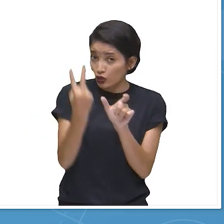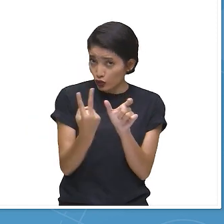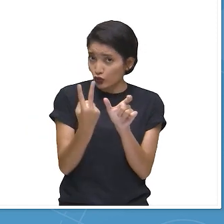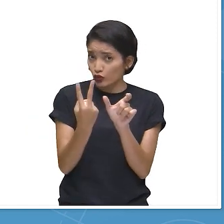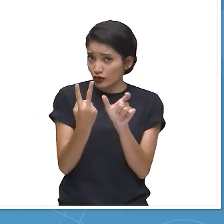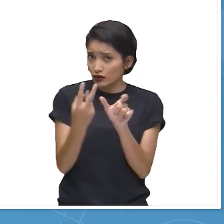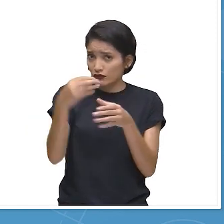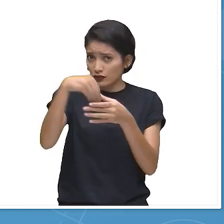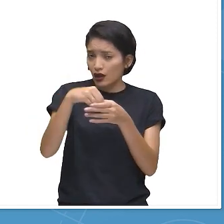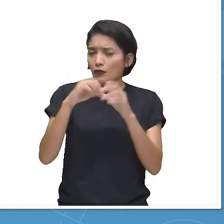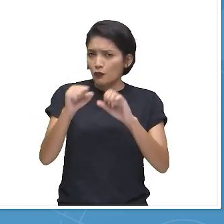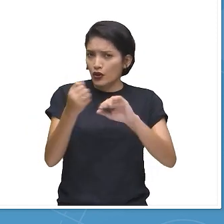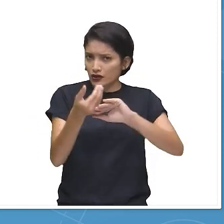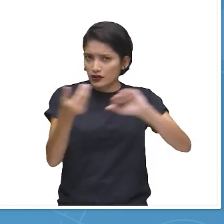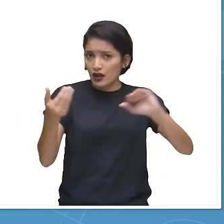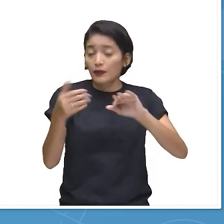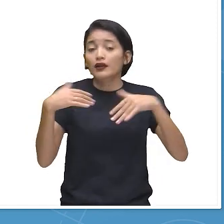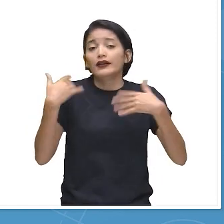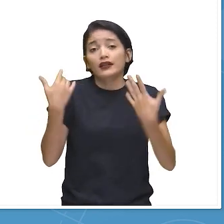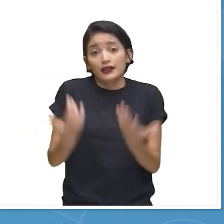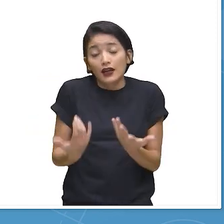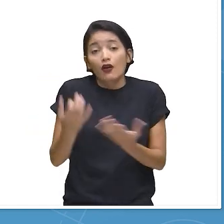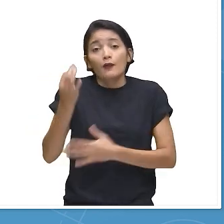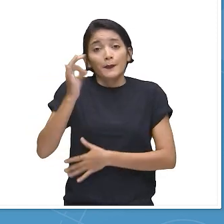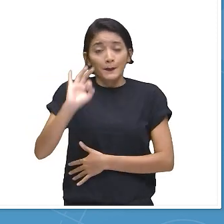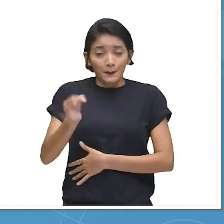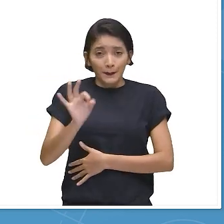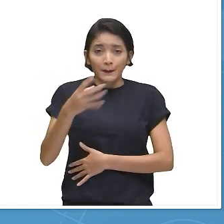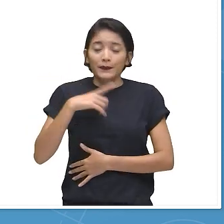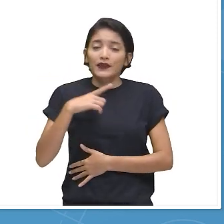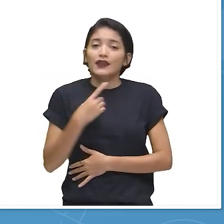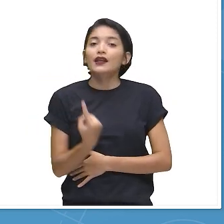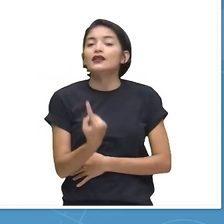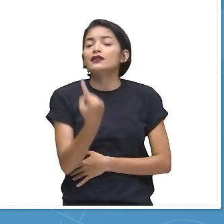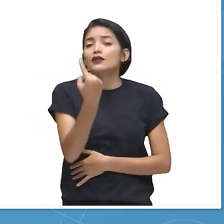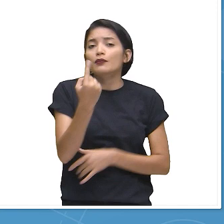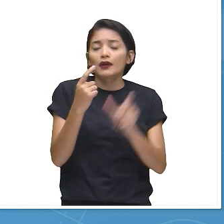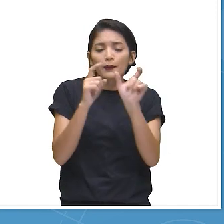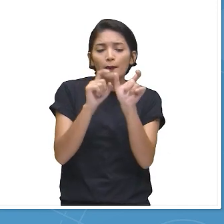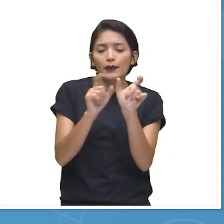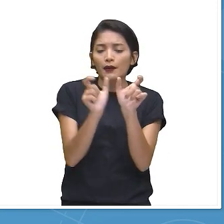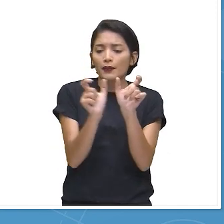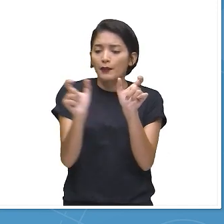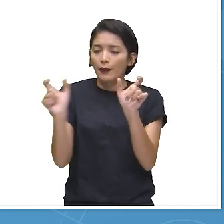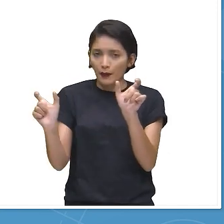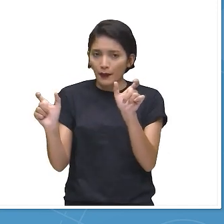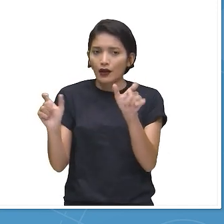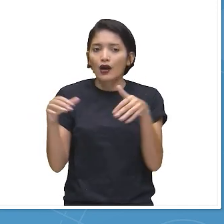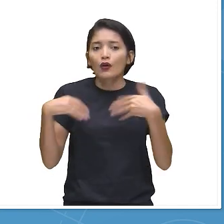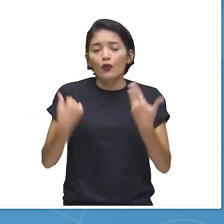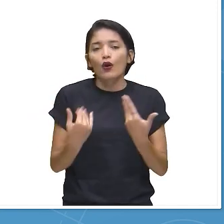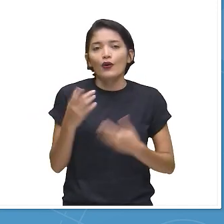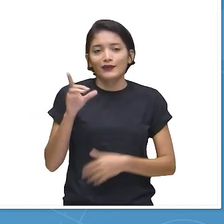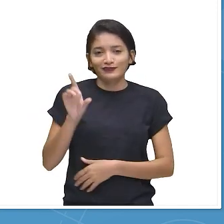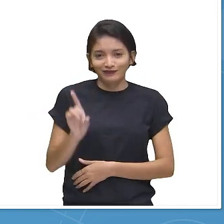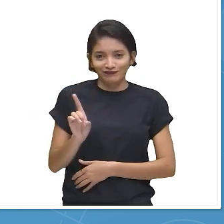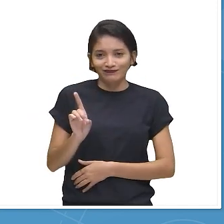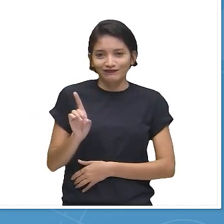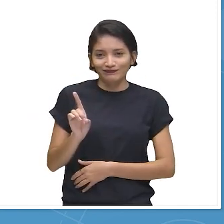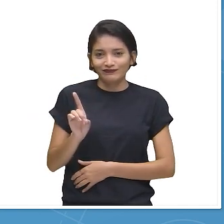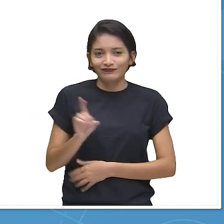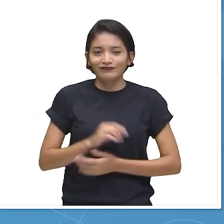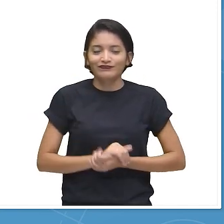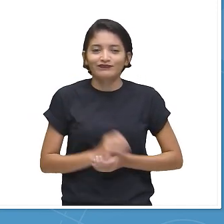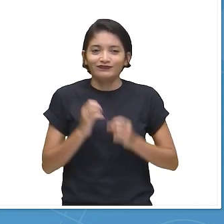Então, a alternativa correta, que contém apenas uma sílaba, todas as palavras, é a D.